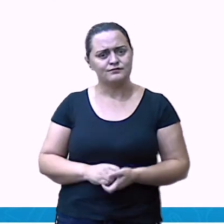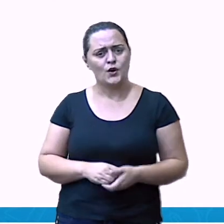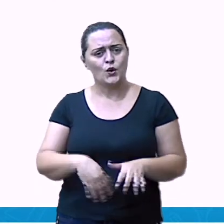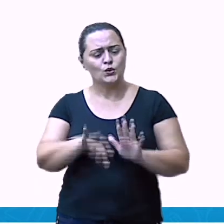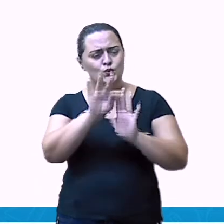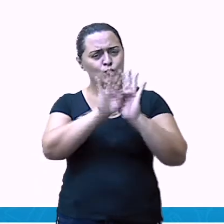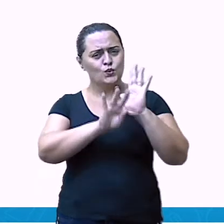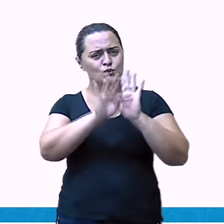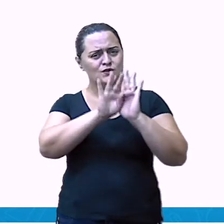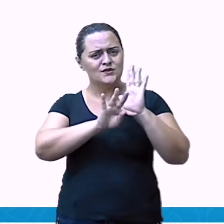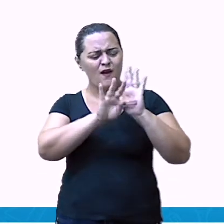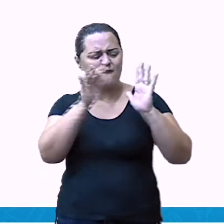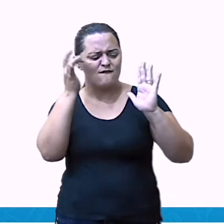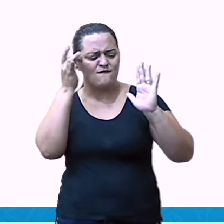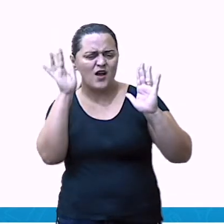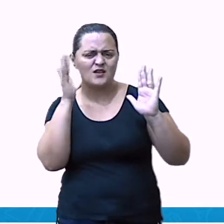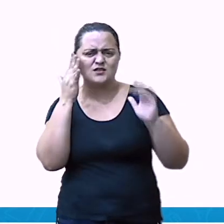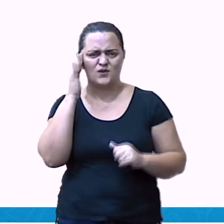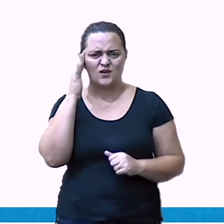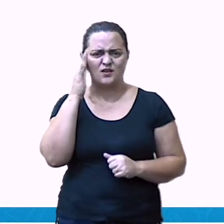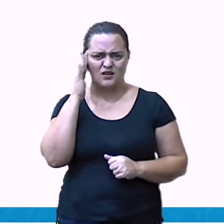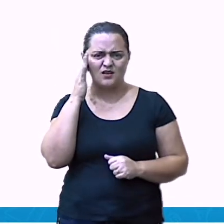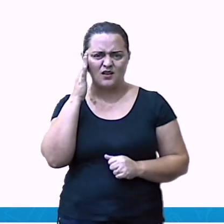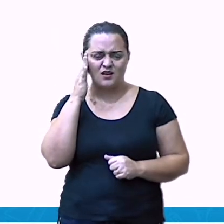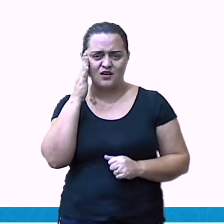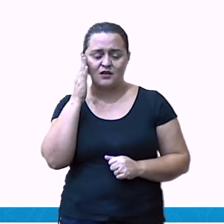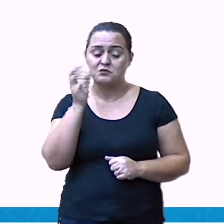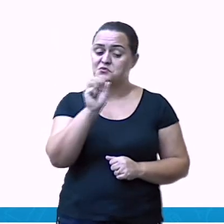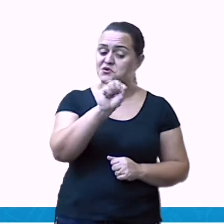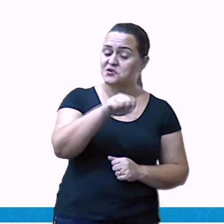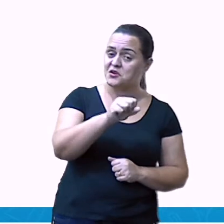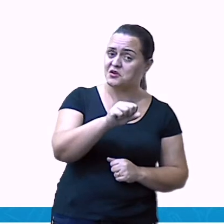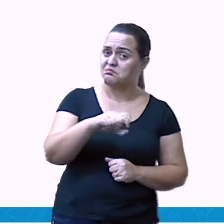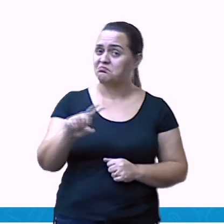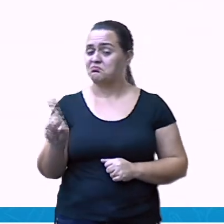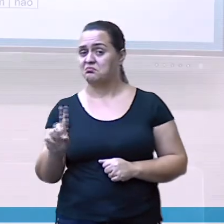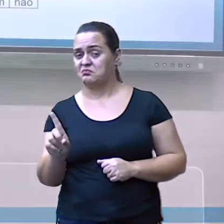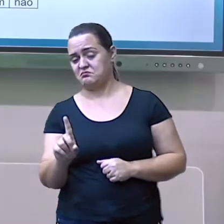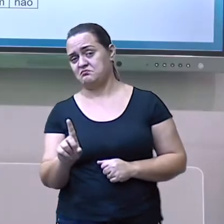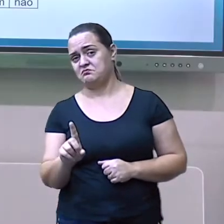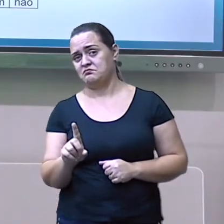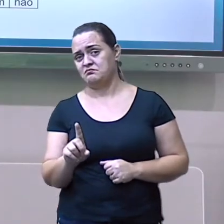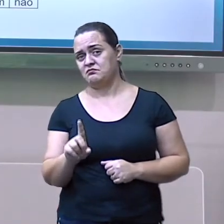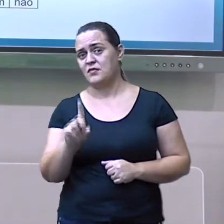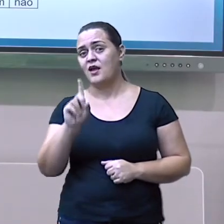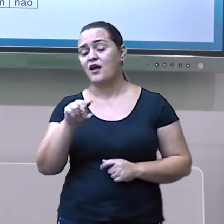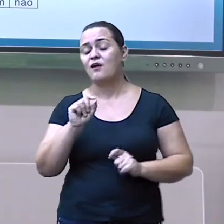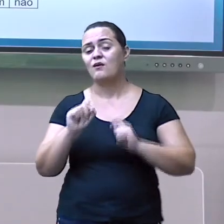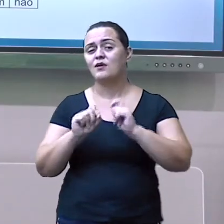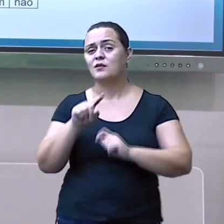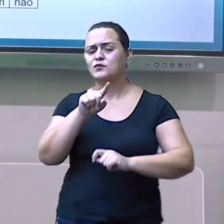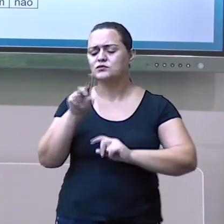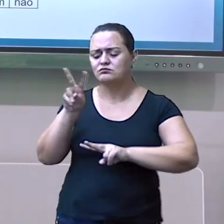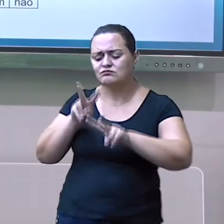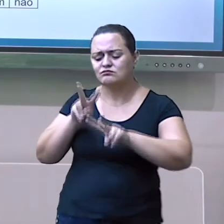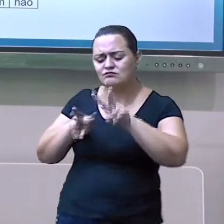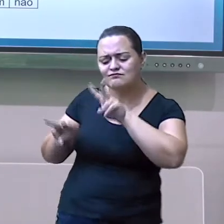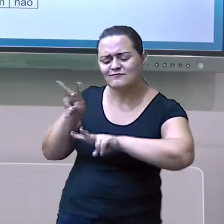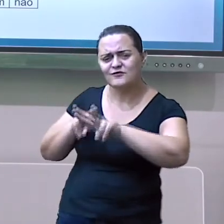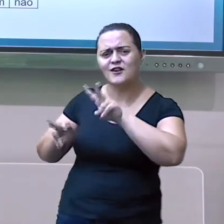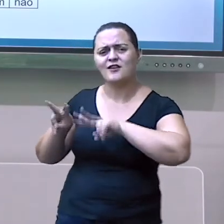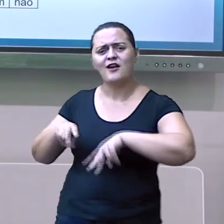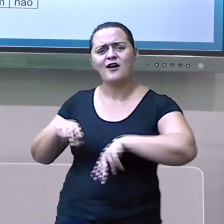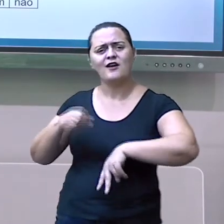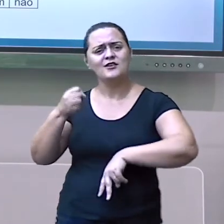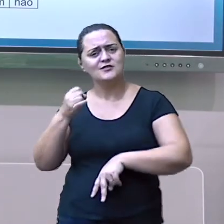fácil compreensão? Sim ou não? Gente, isso é uma autoavaliação, onde